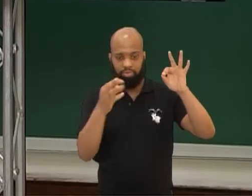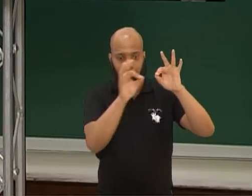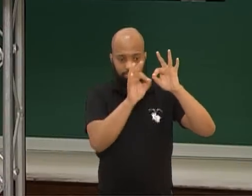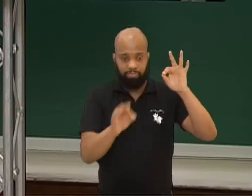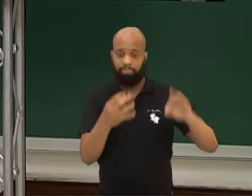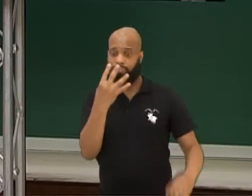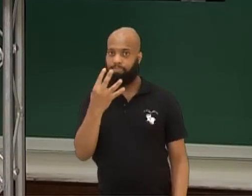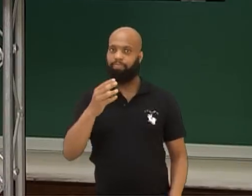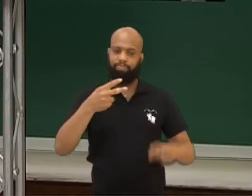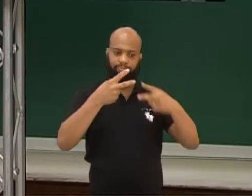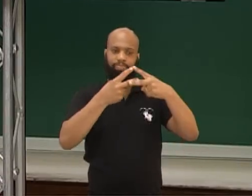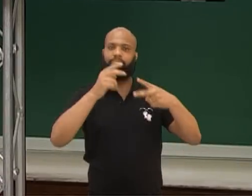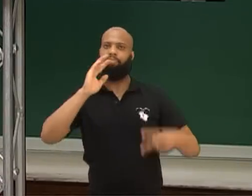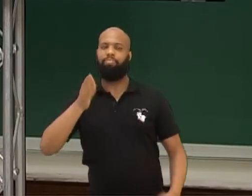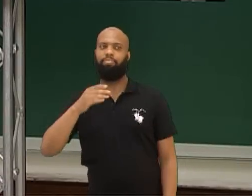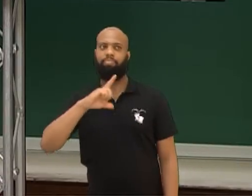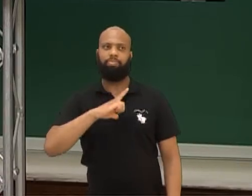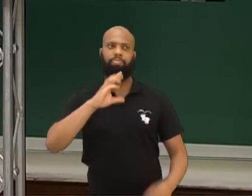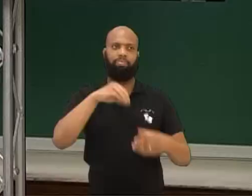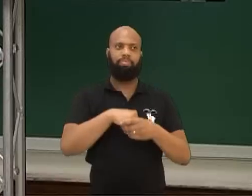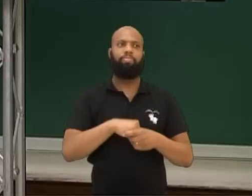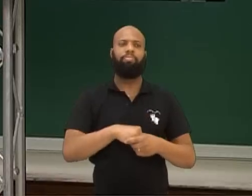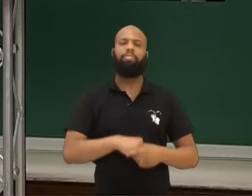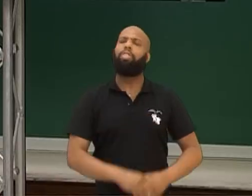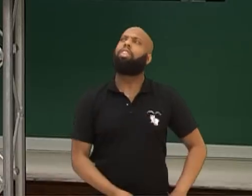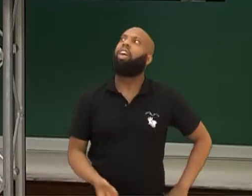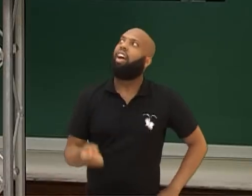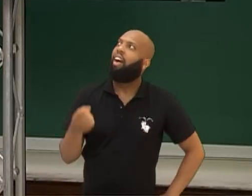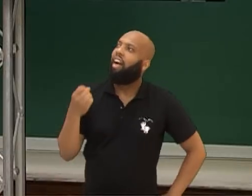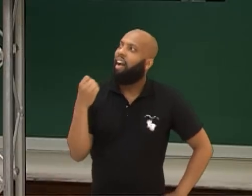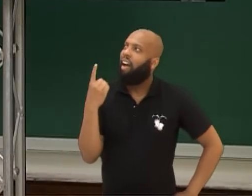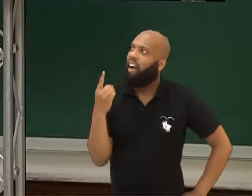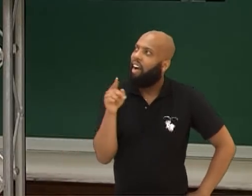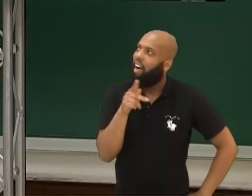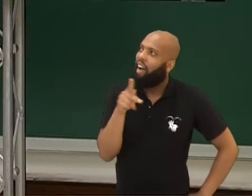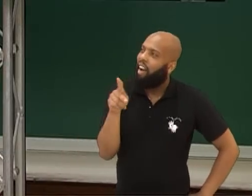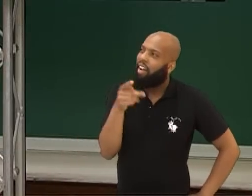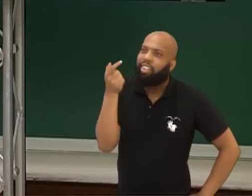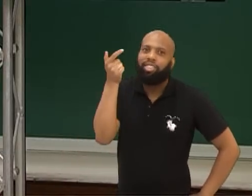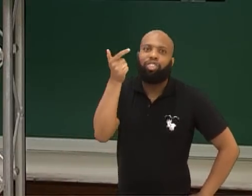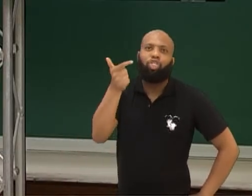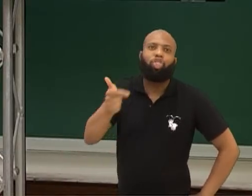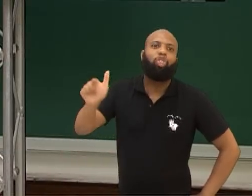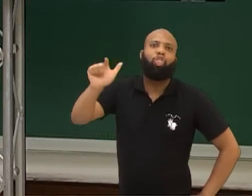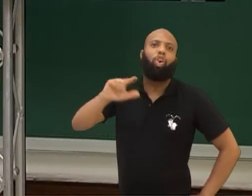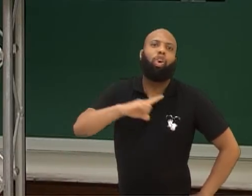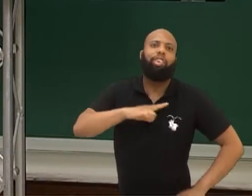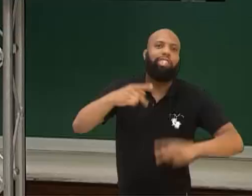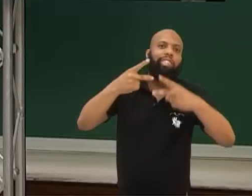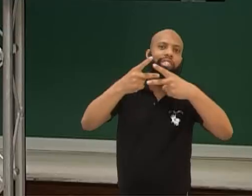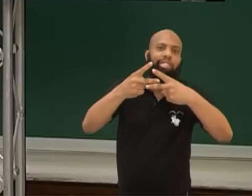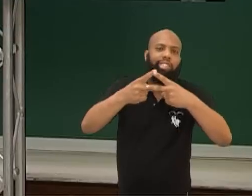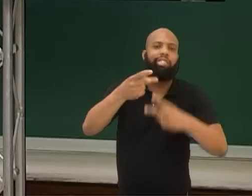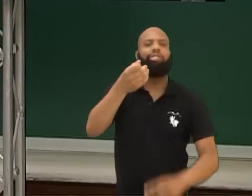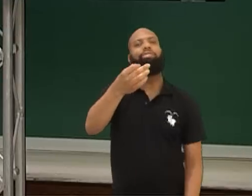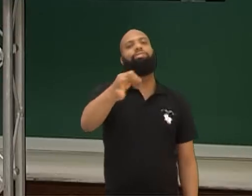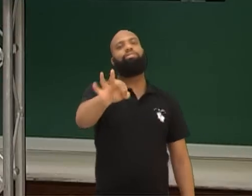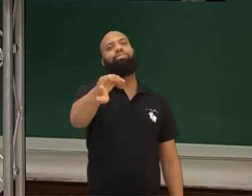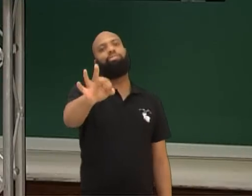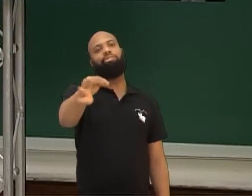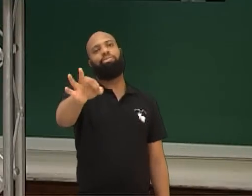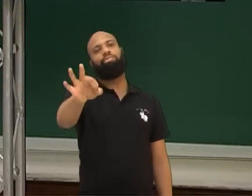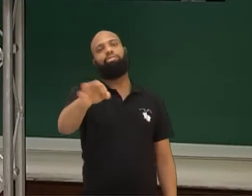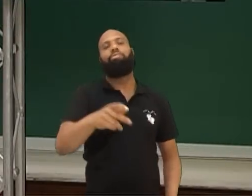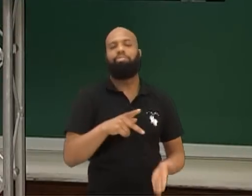4 triângulos aí. Opa. Ah, professora, está aparecendo triângulo de novo. É,